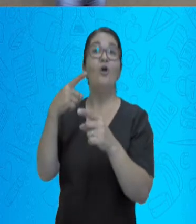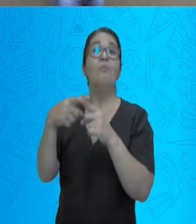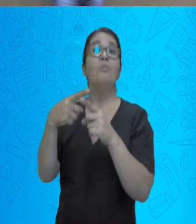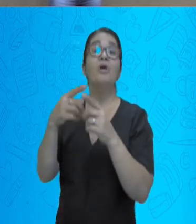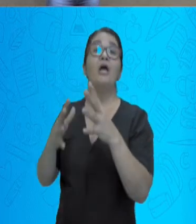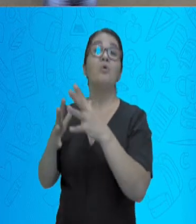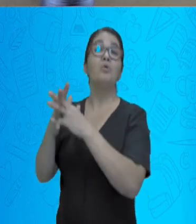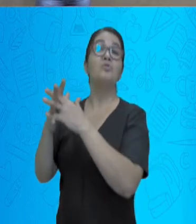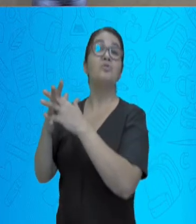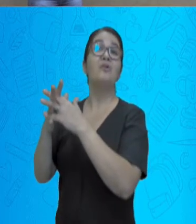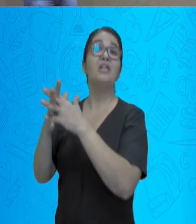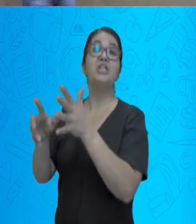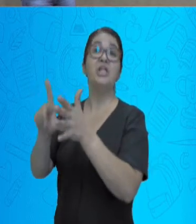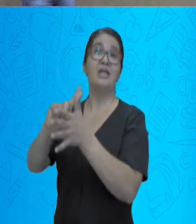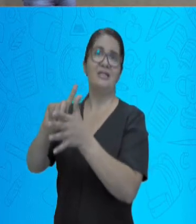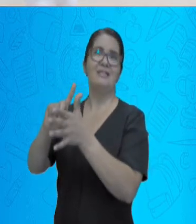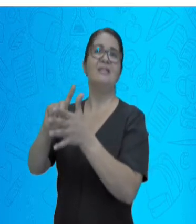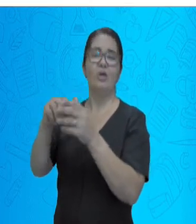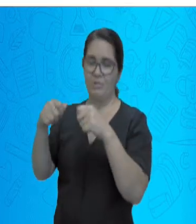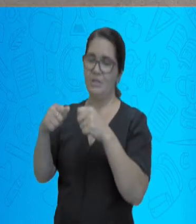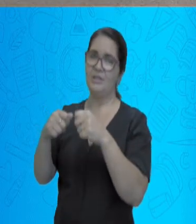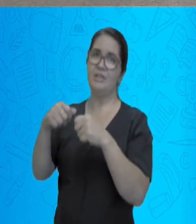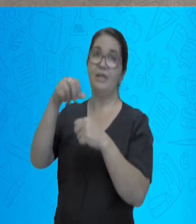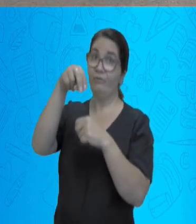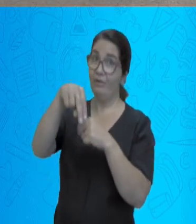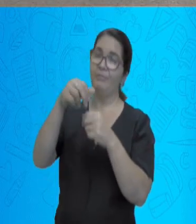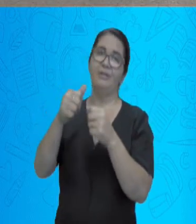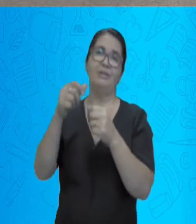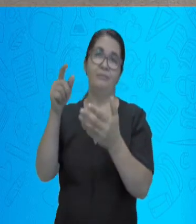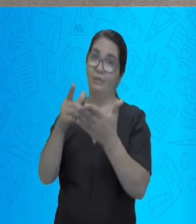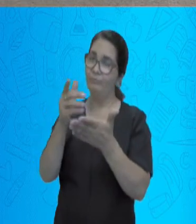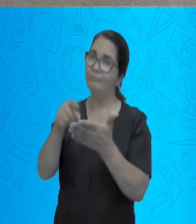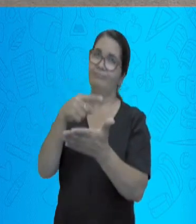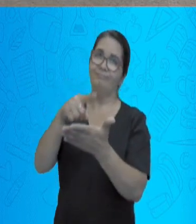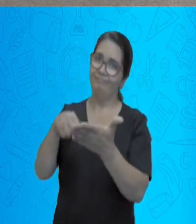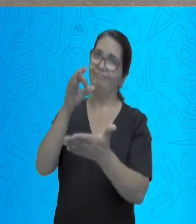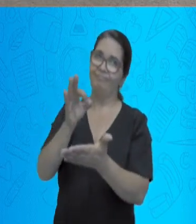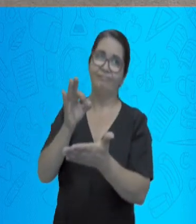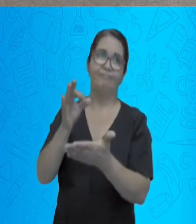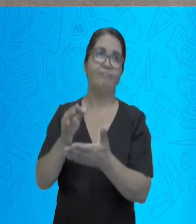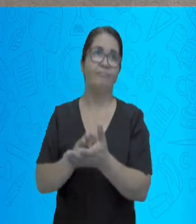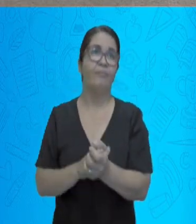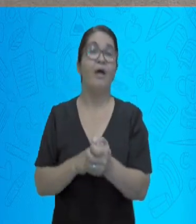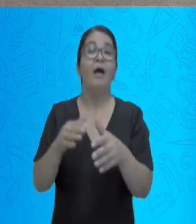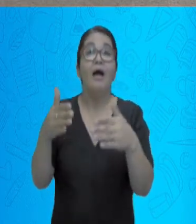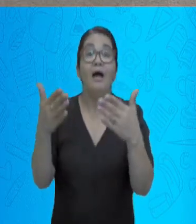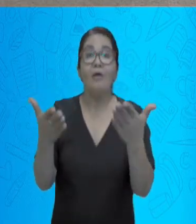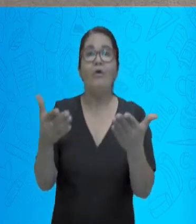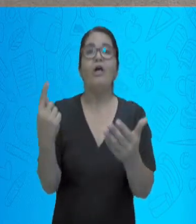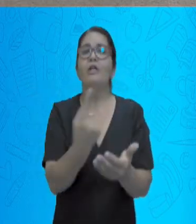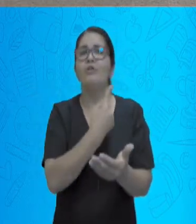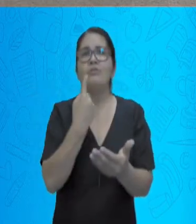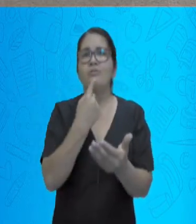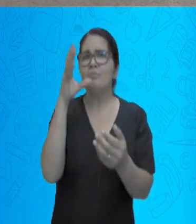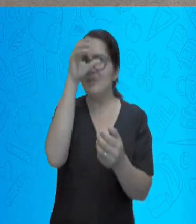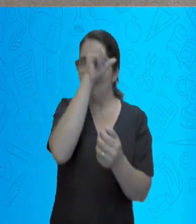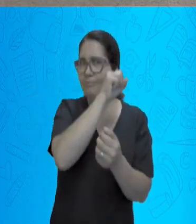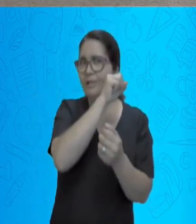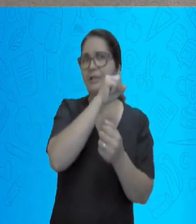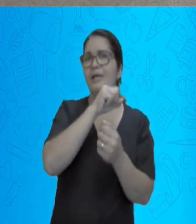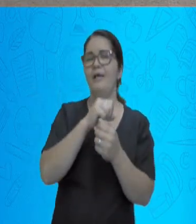T. Então não está escrito da forma correta. Ok. Agora vamos aprender um pouquinho sobre essa letra. A gente fala uma letra,